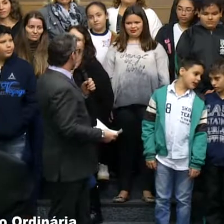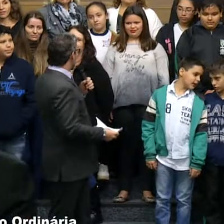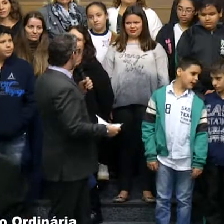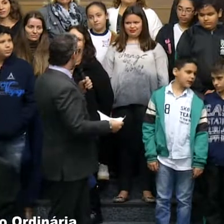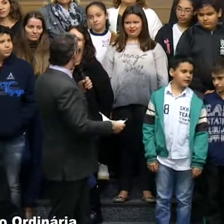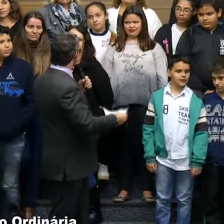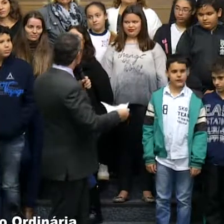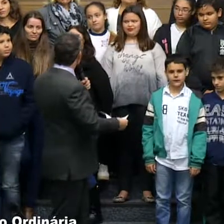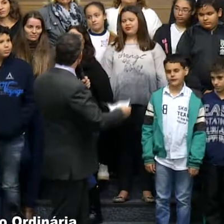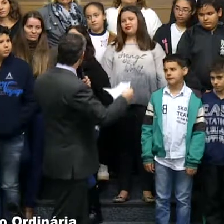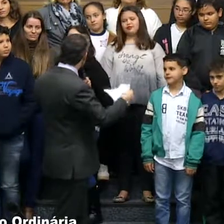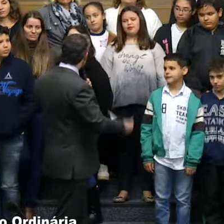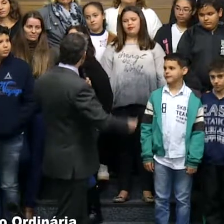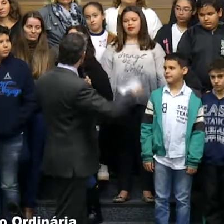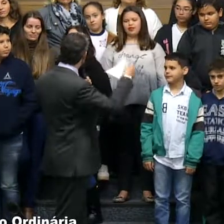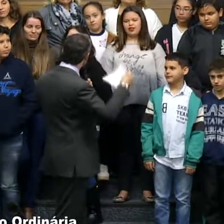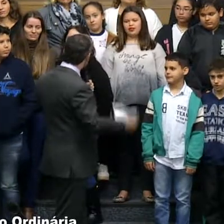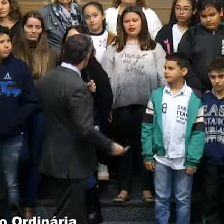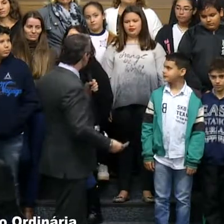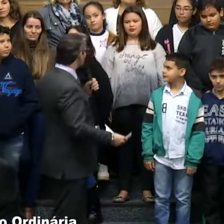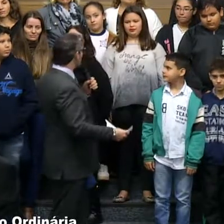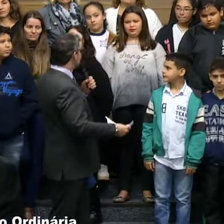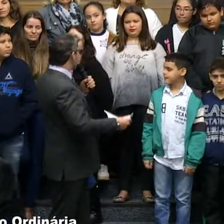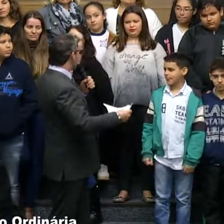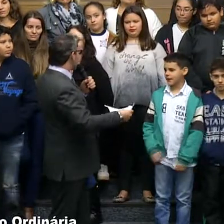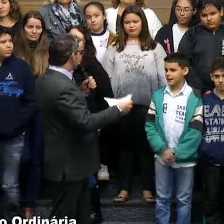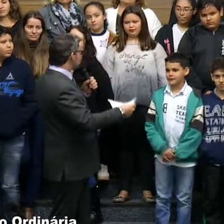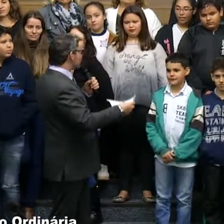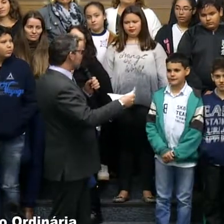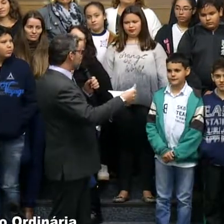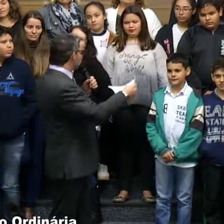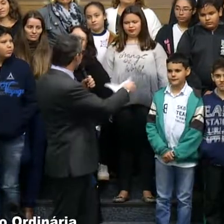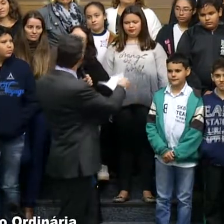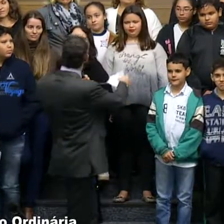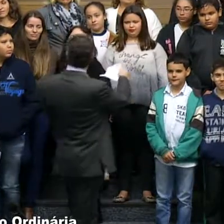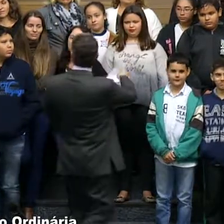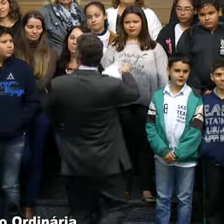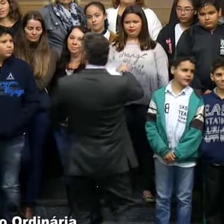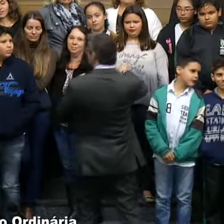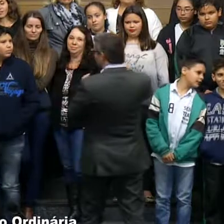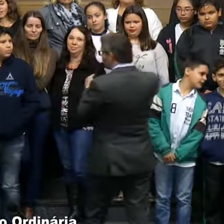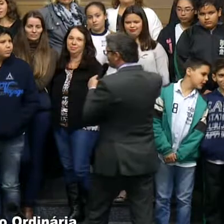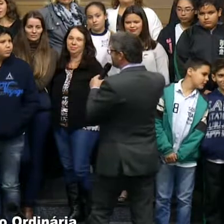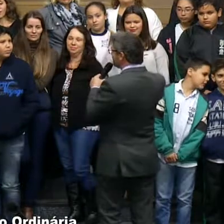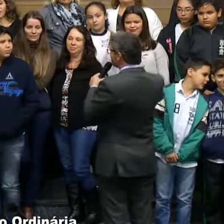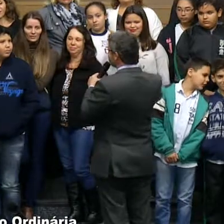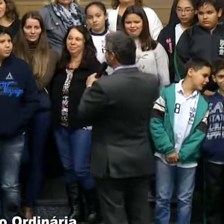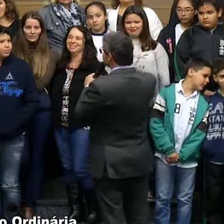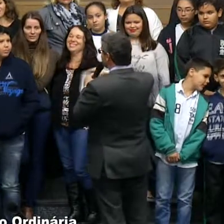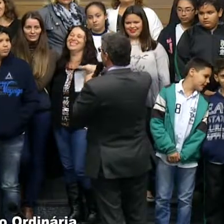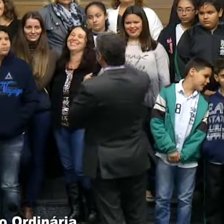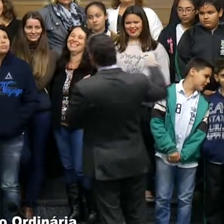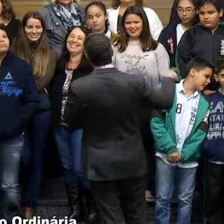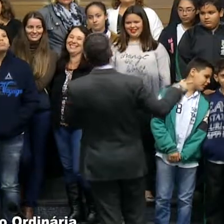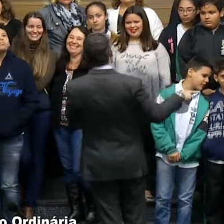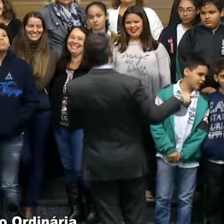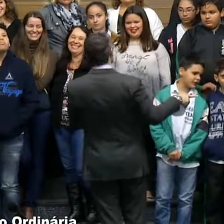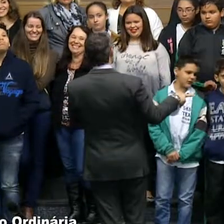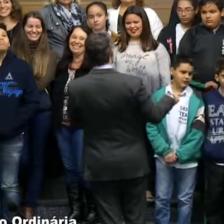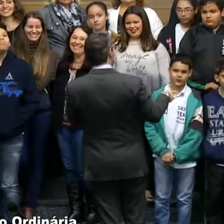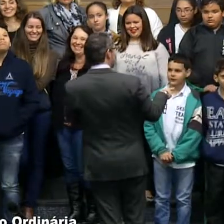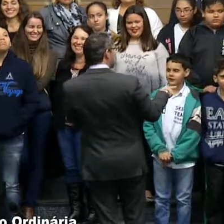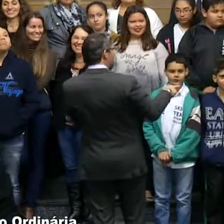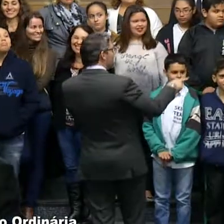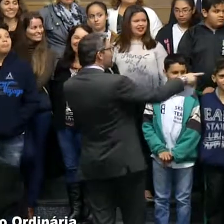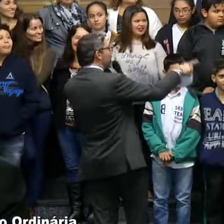sim é algo digno de homenagem, de reconhecimento, para que isso, o ano que vem eu quero vocês aqui de novo, hein? Já vou fazer essa cobrança